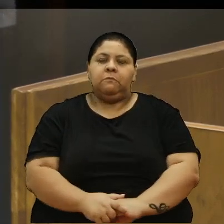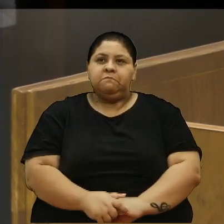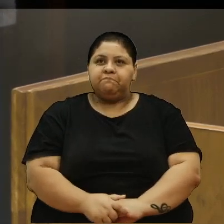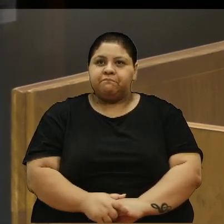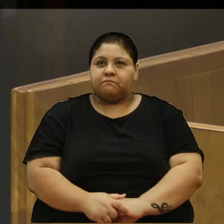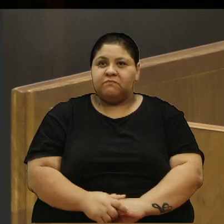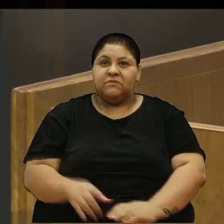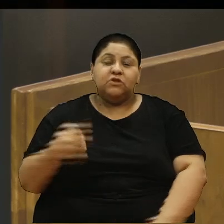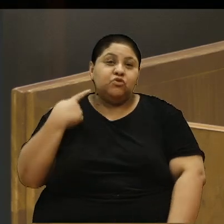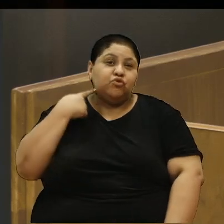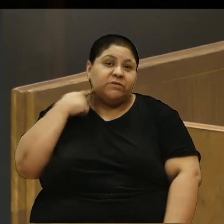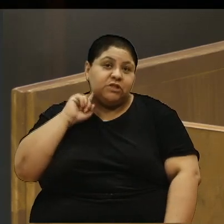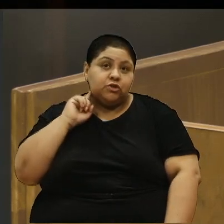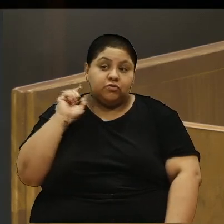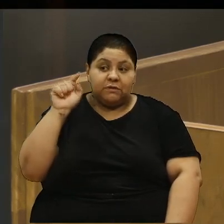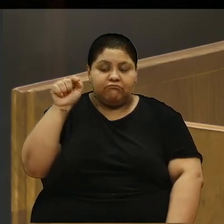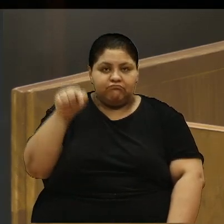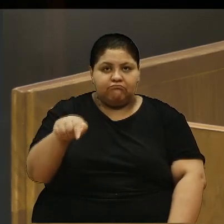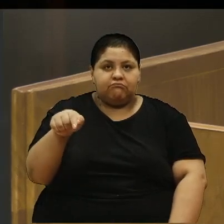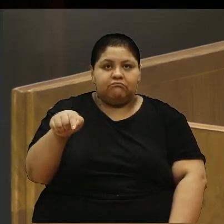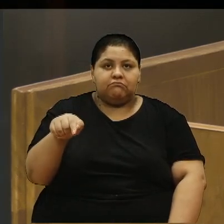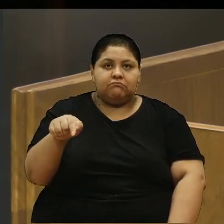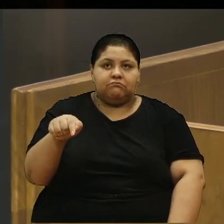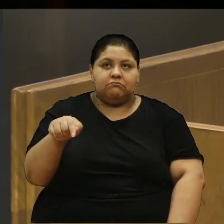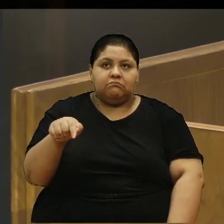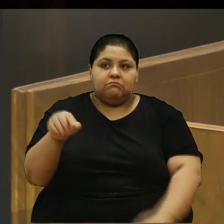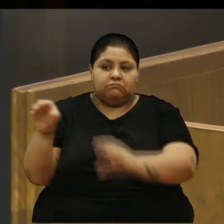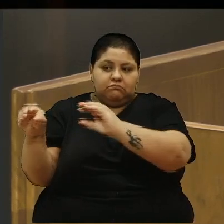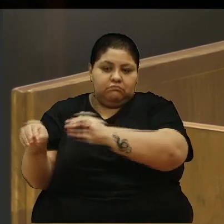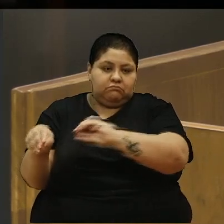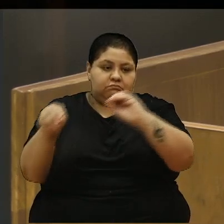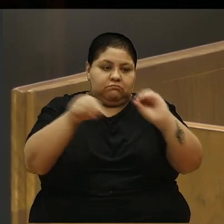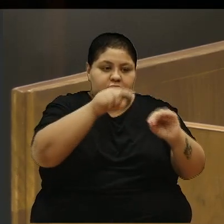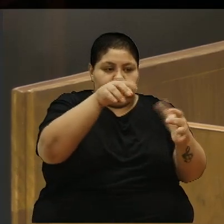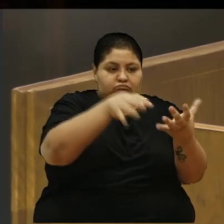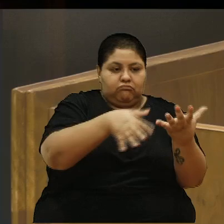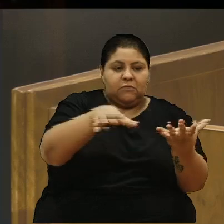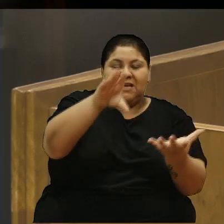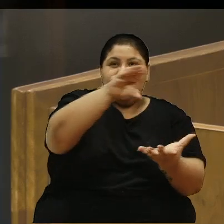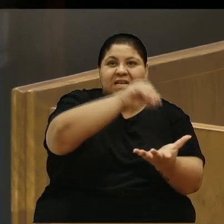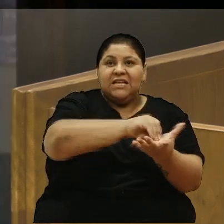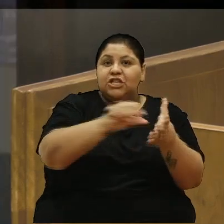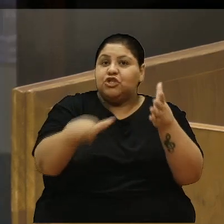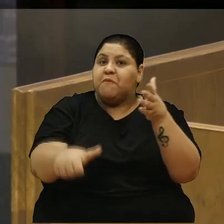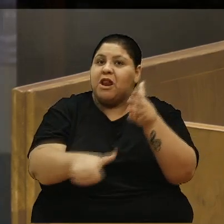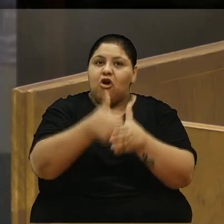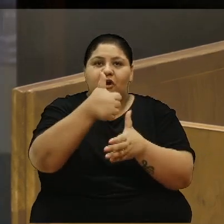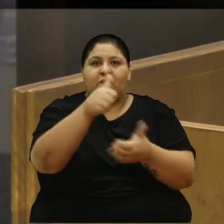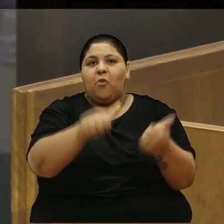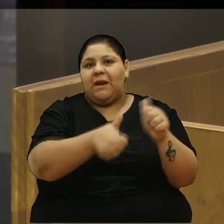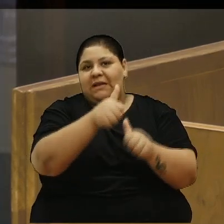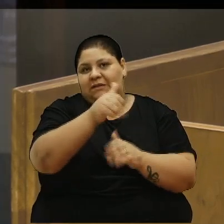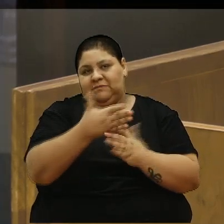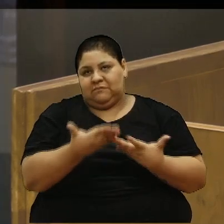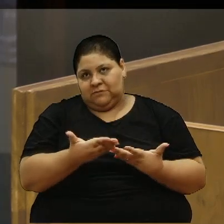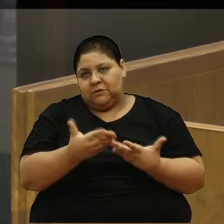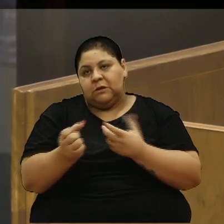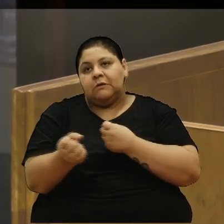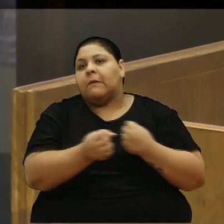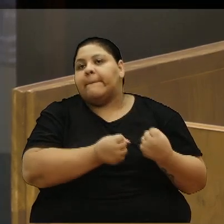o lixo que chegue lá seja um lixo de melhor qualidade, para que